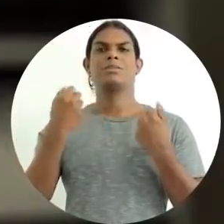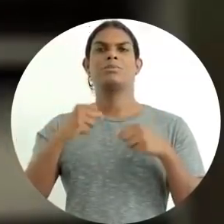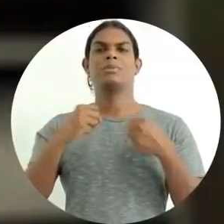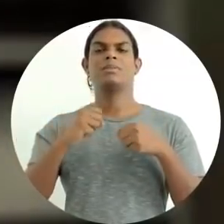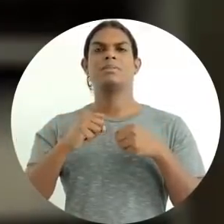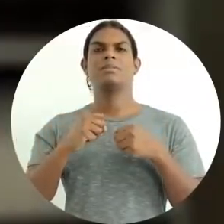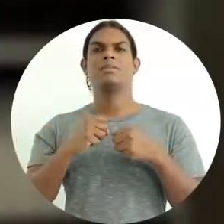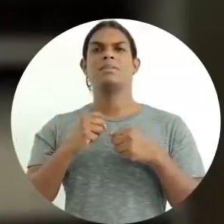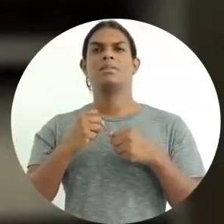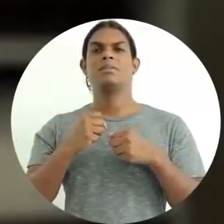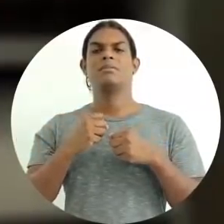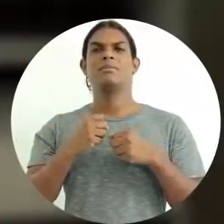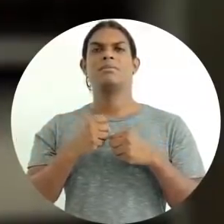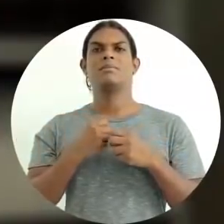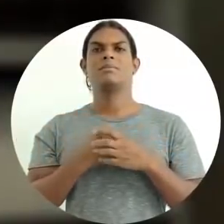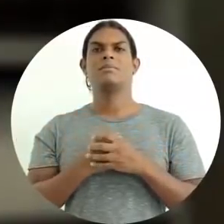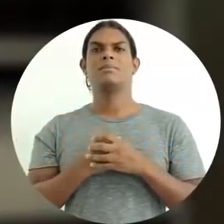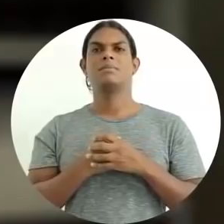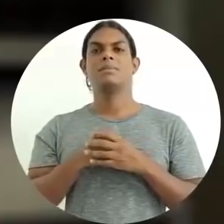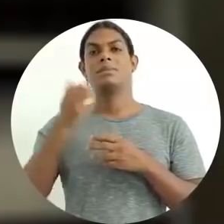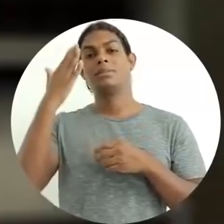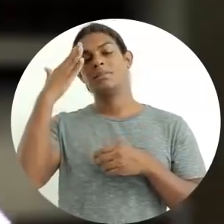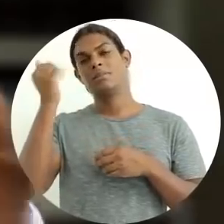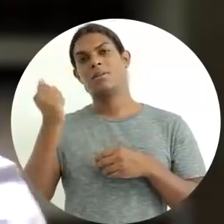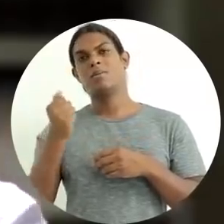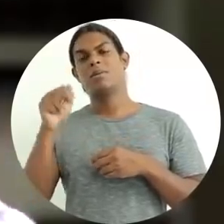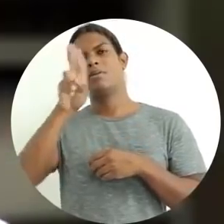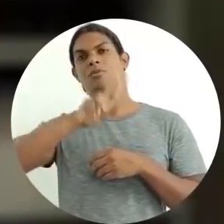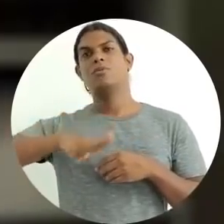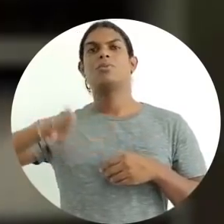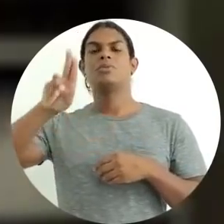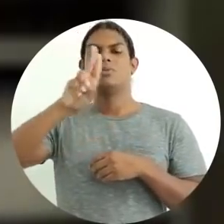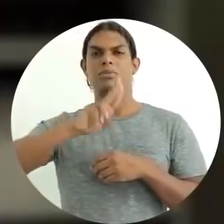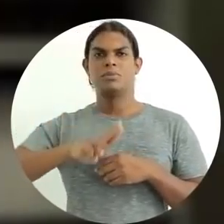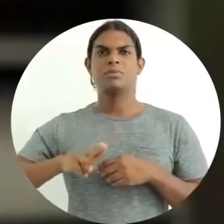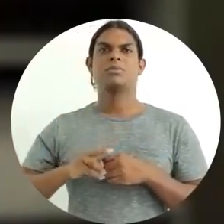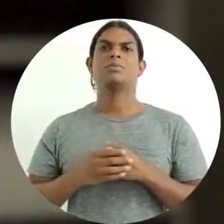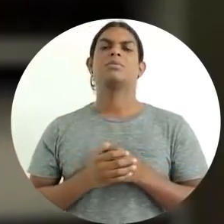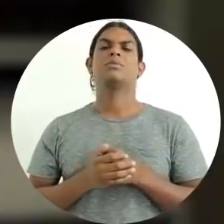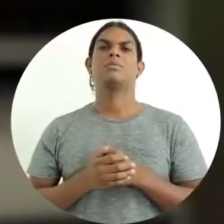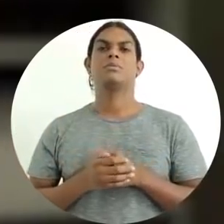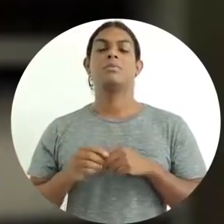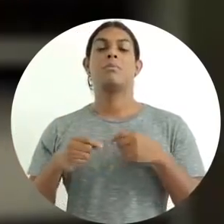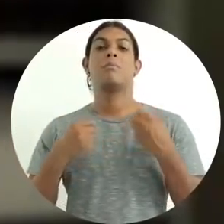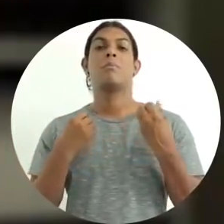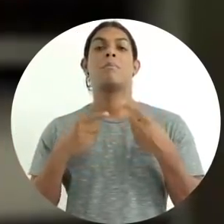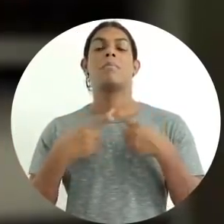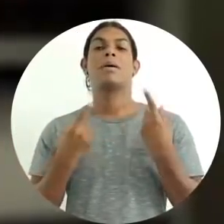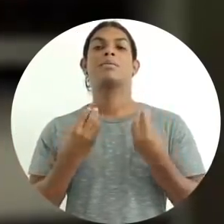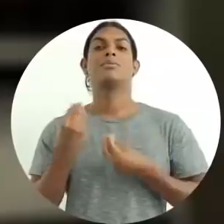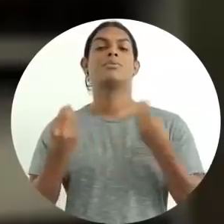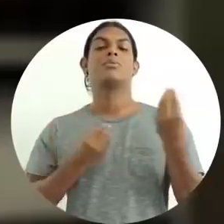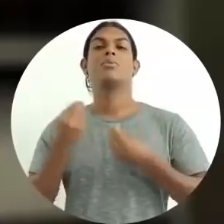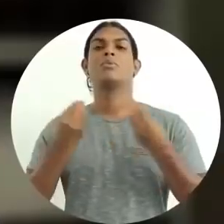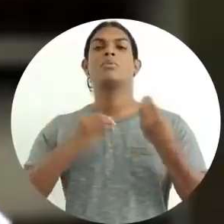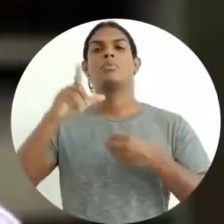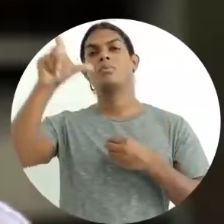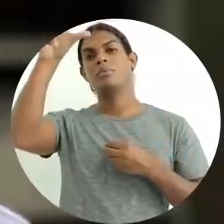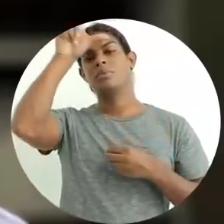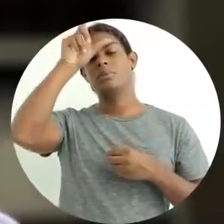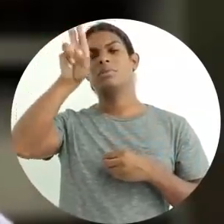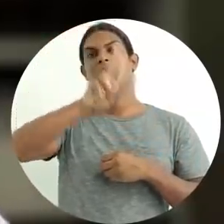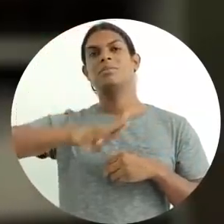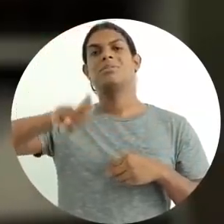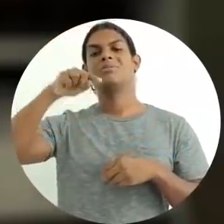ele precisa ser exercido. Mas como é que este líder, ele está exercendo este poder?